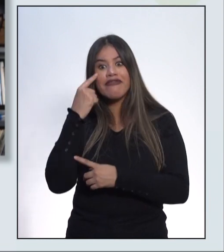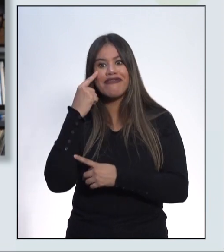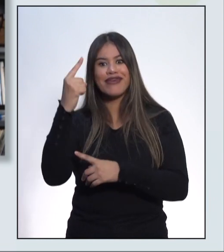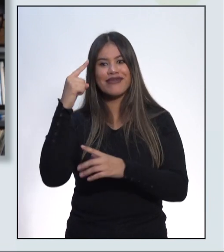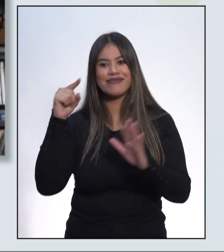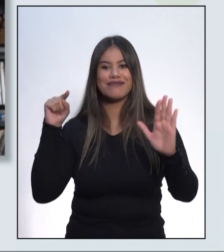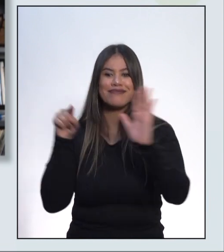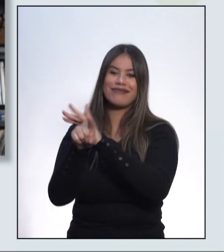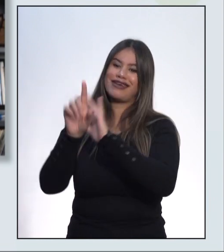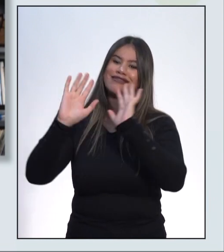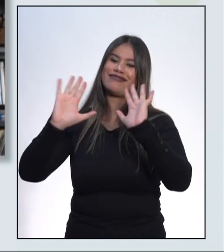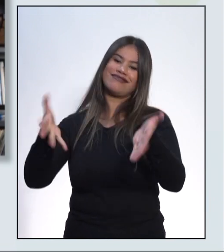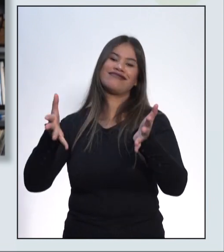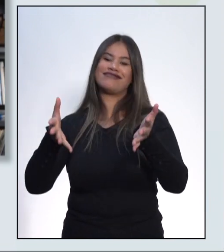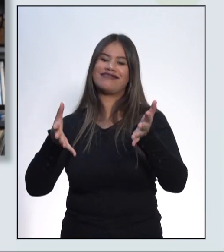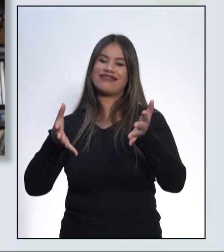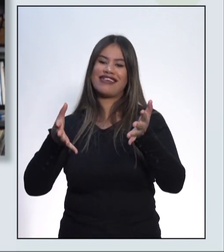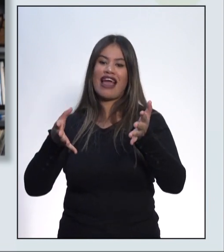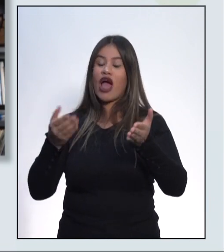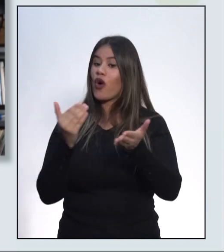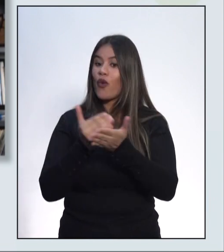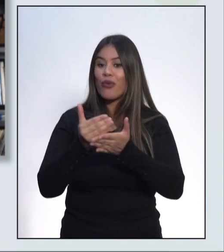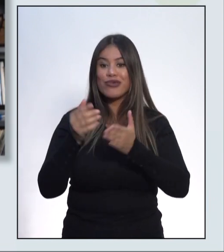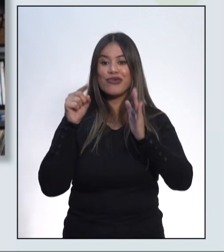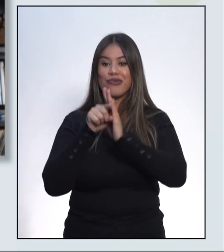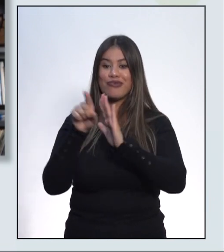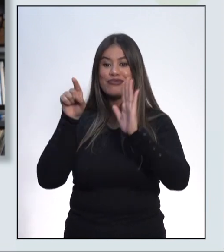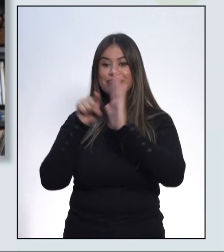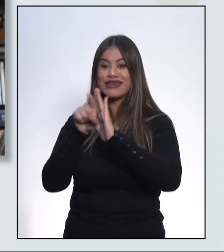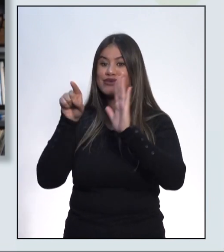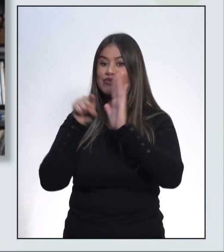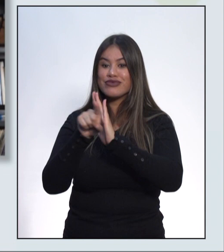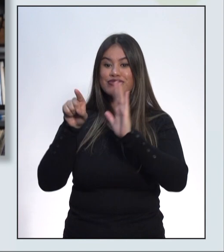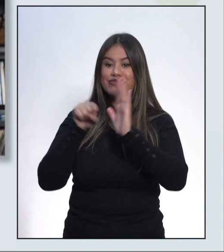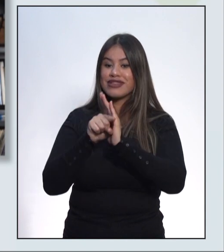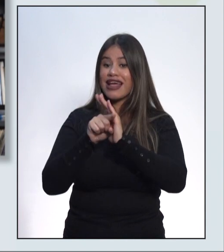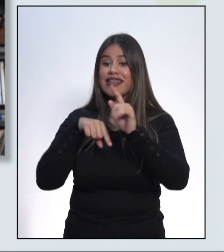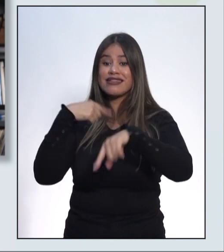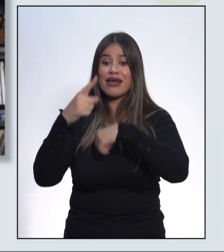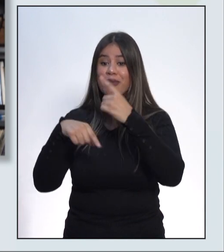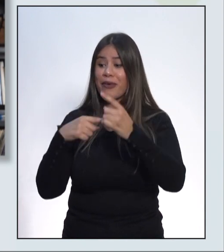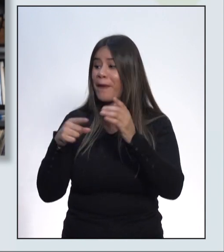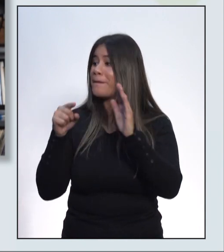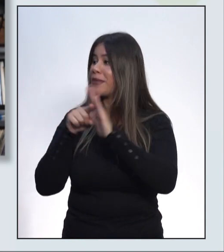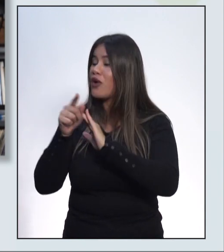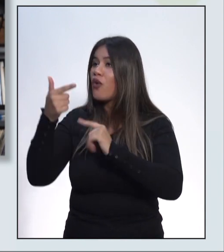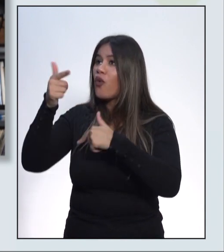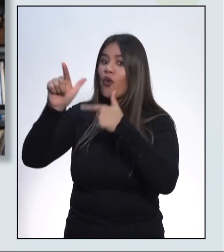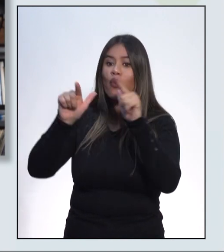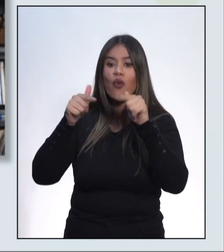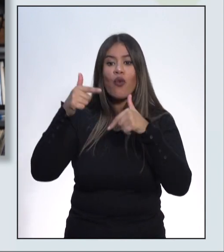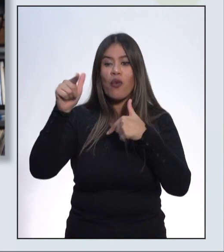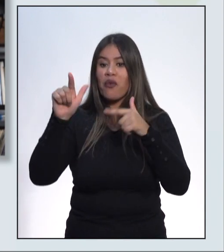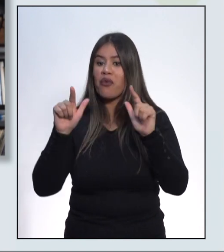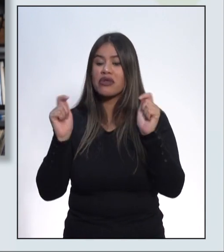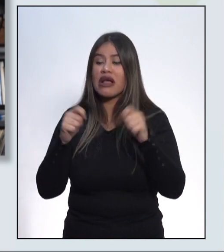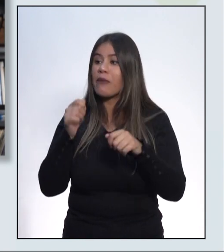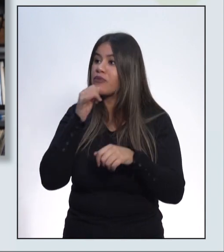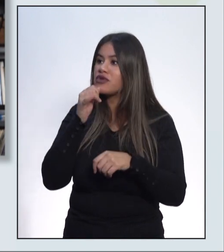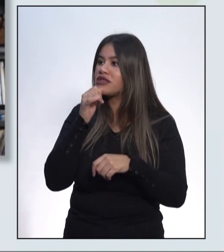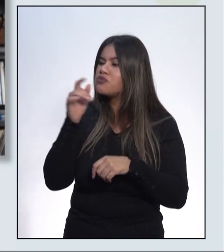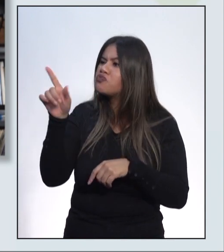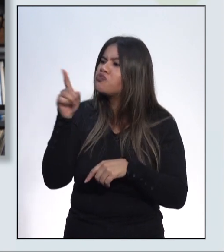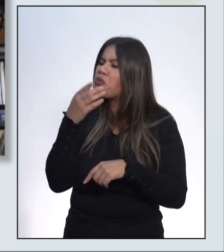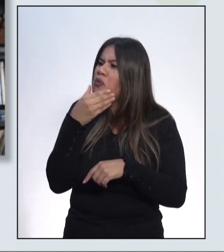do jornalismo e já começou a se fazer perguntas, e as perguntas vão gerar outras perguntas. Aonde será que ele aprendeu a